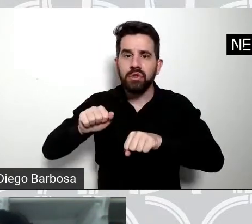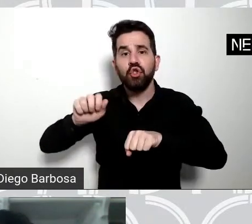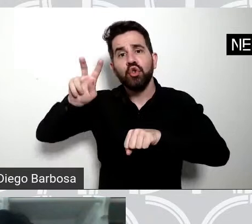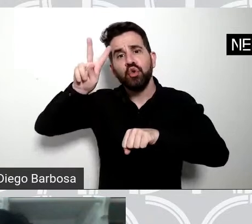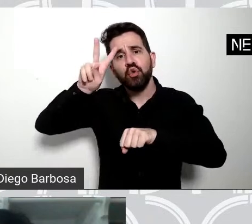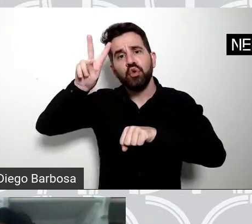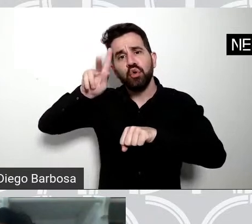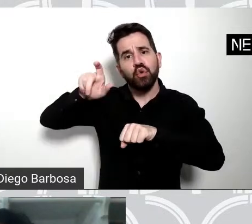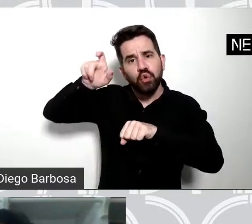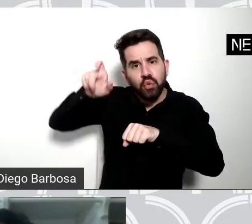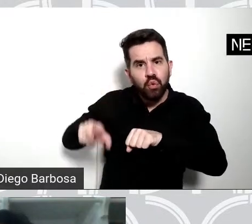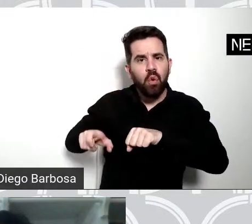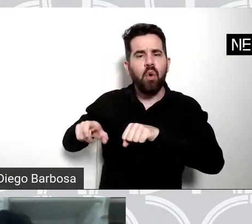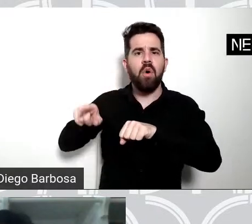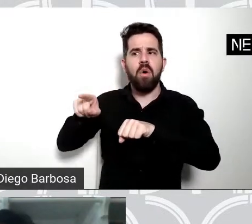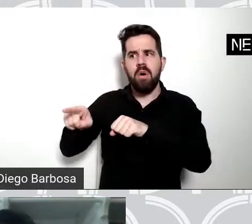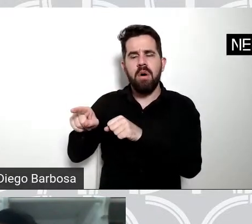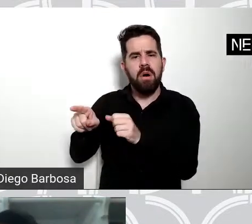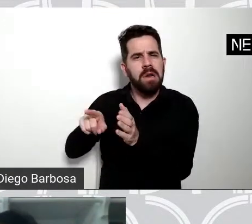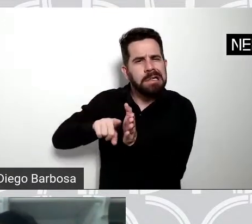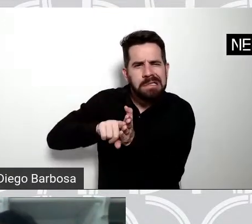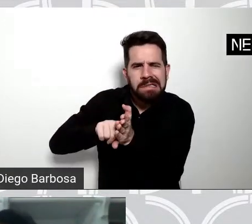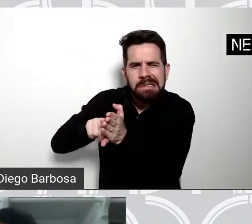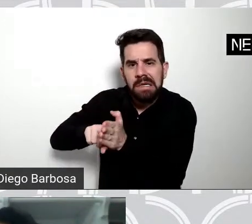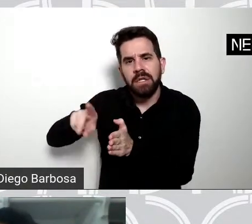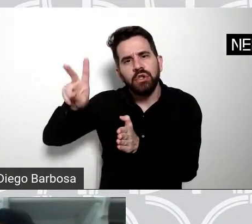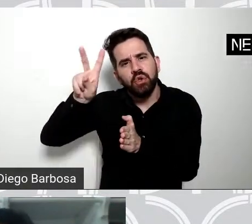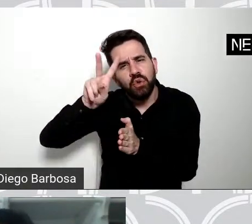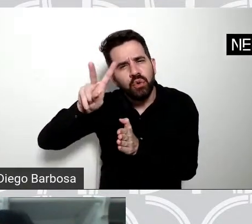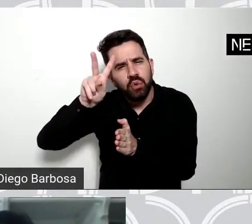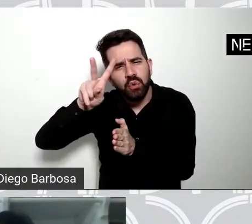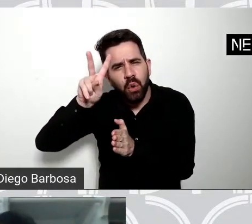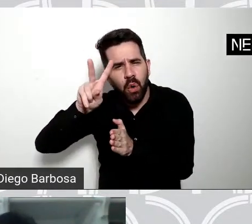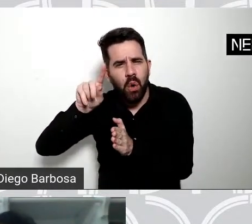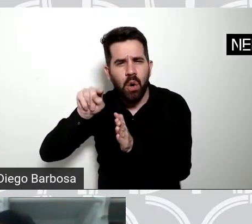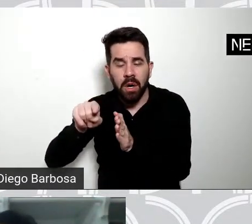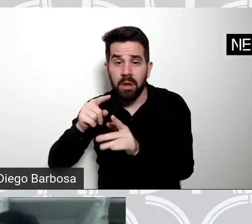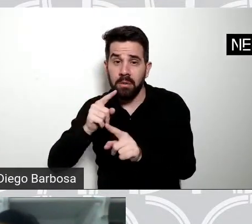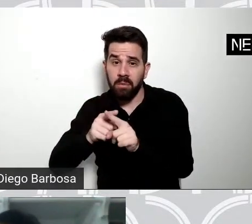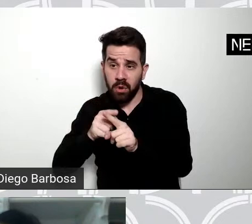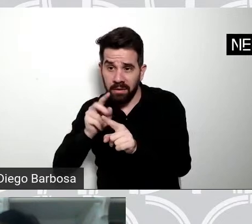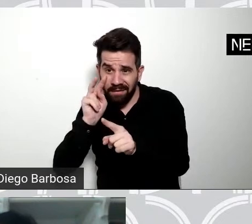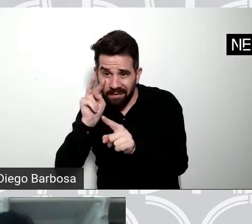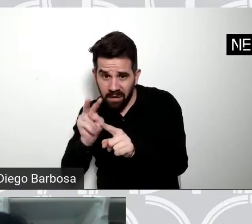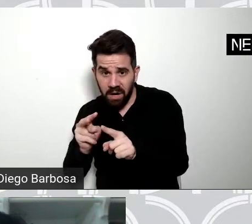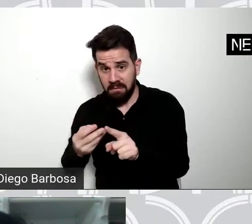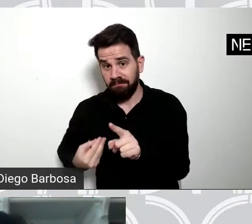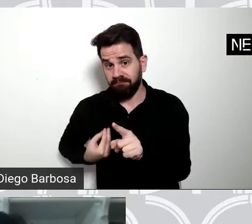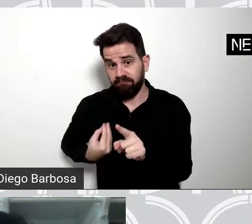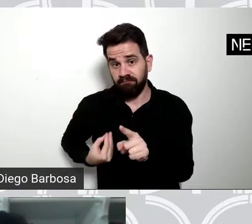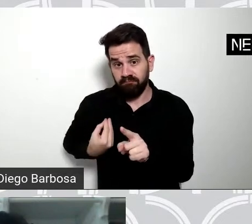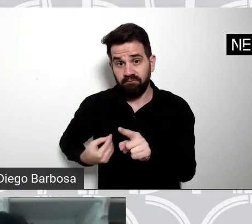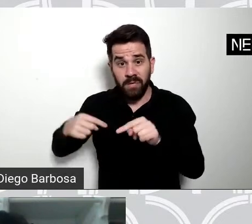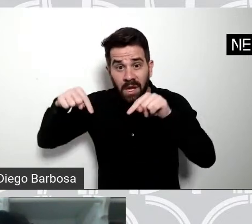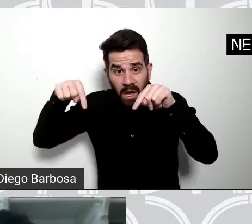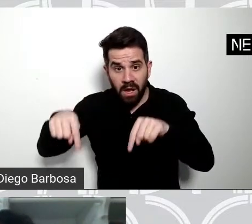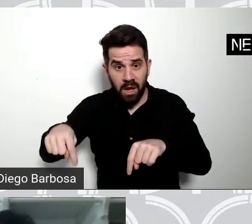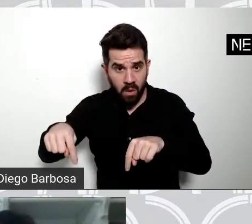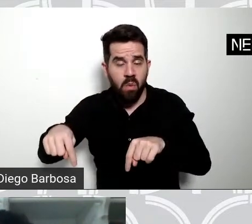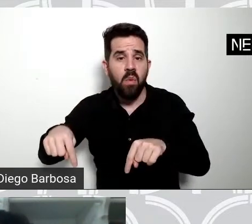também, de certa forma, frágil, desse que vê o presente, que vê a agoridade, mas que